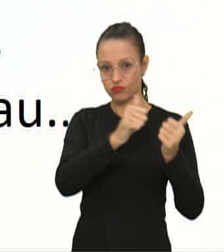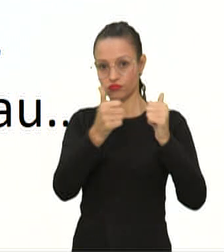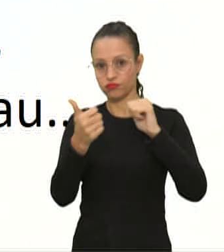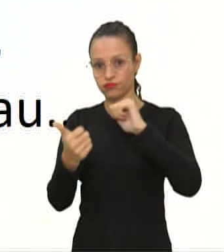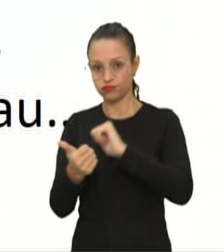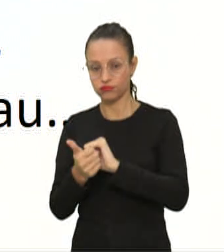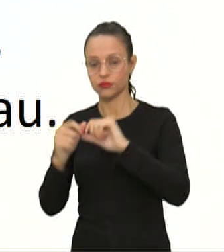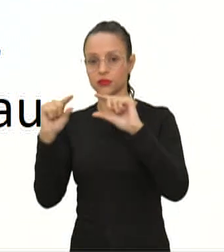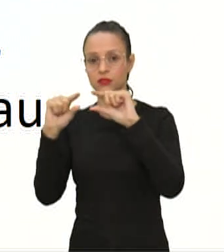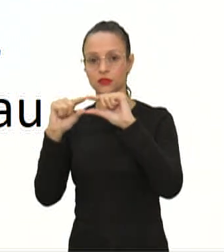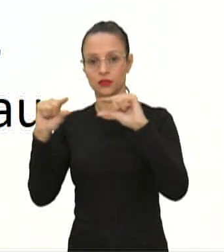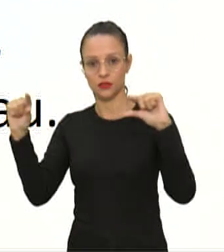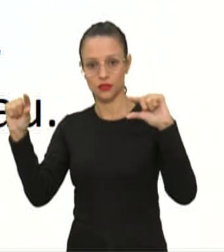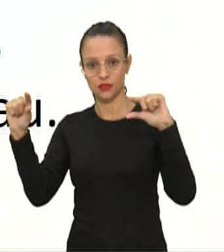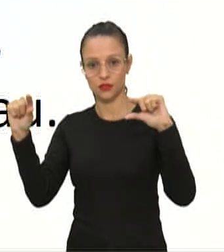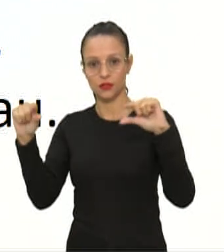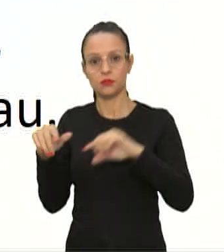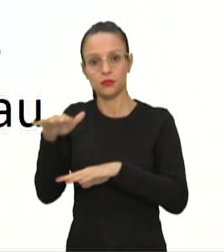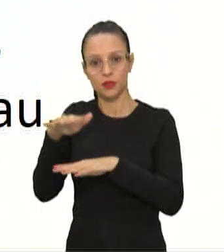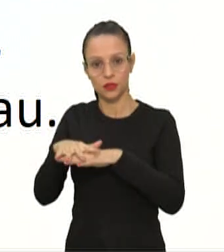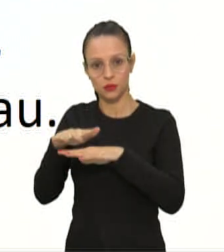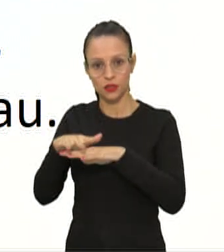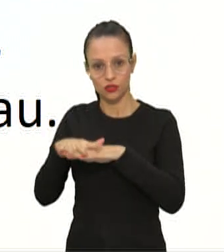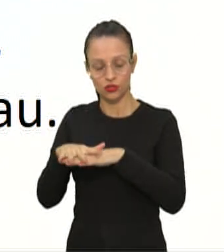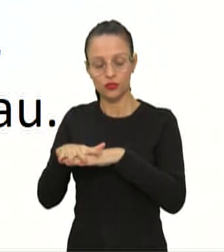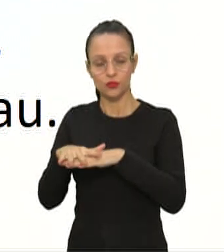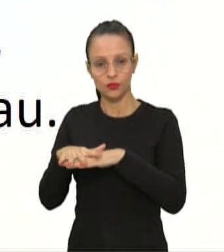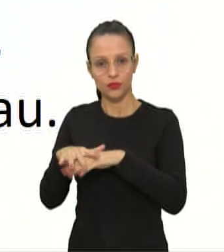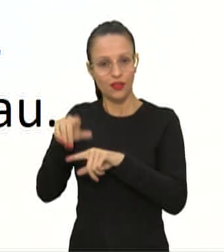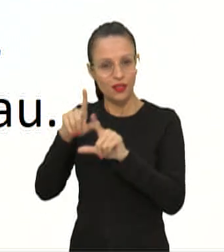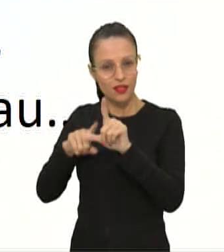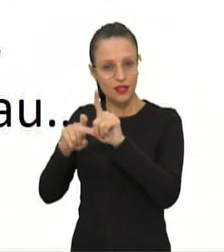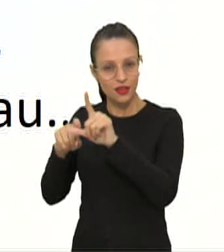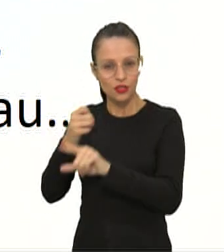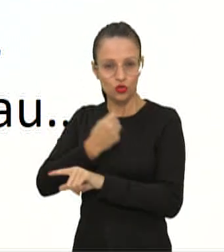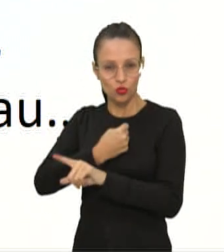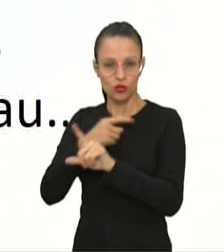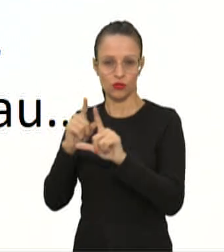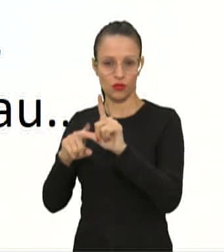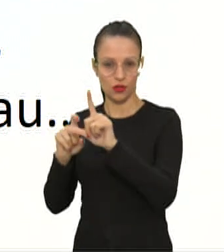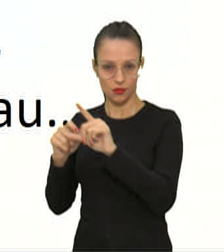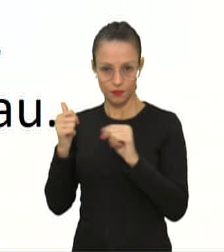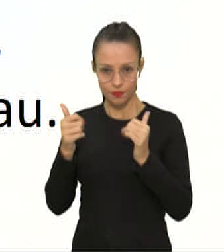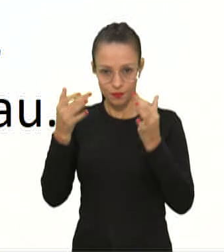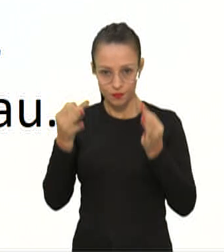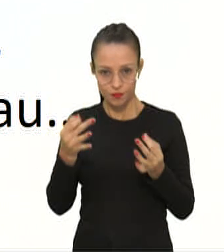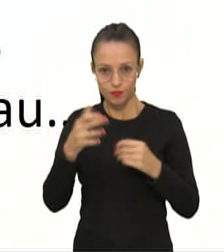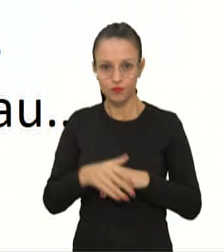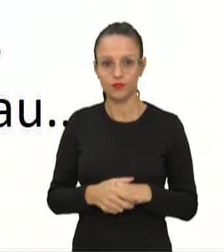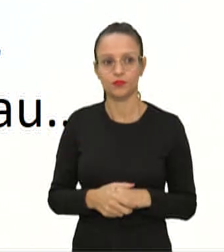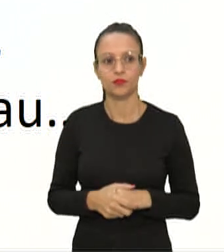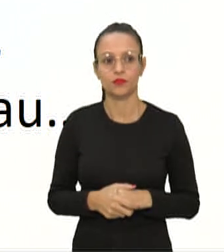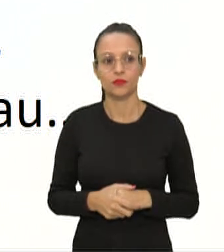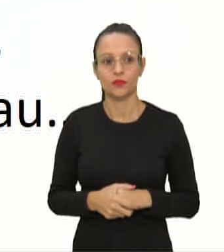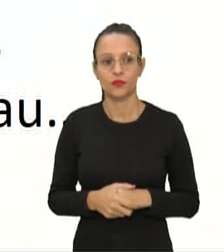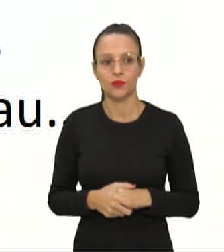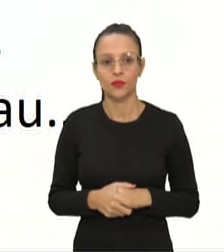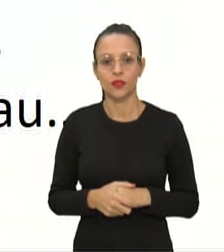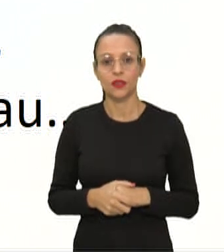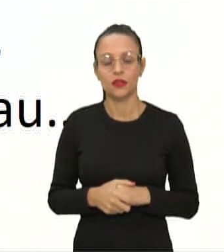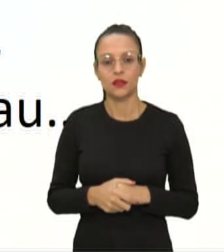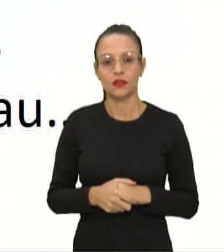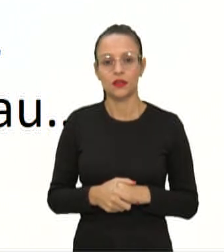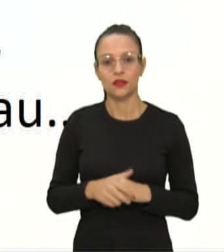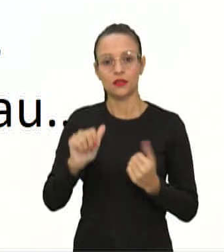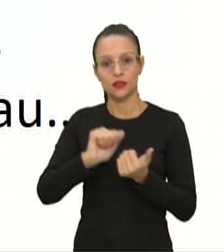texto para linguagem matemática, linguagem algébrica, números e letras, certo? E transformando em